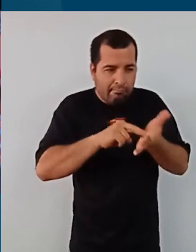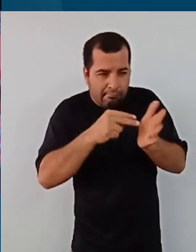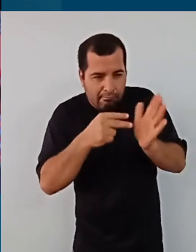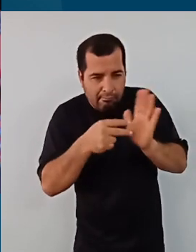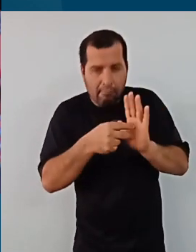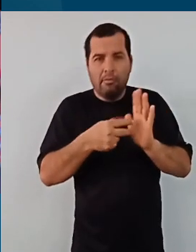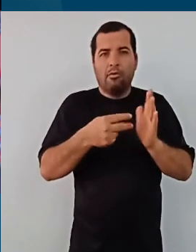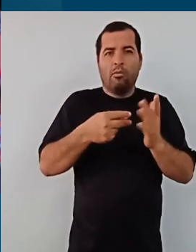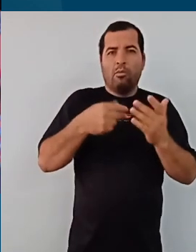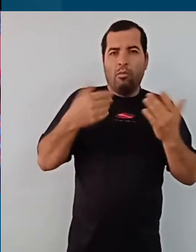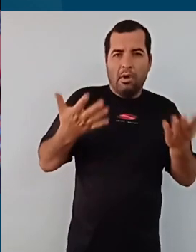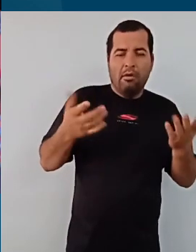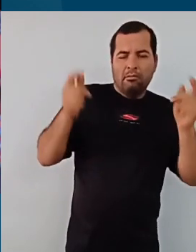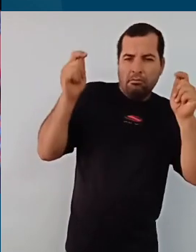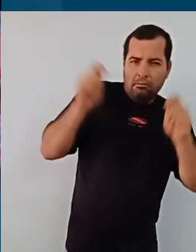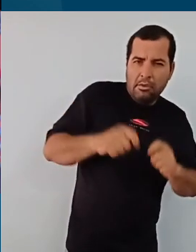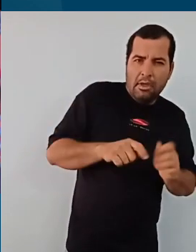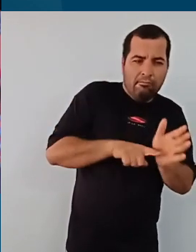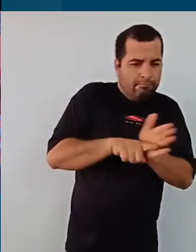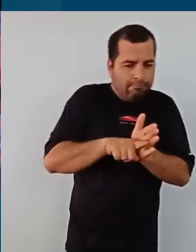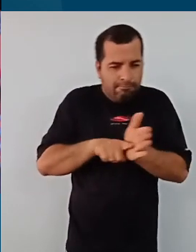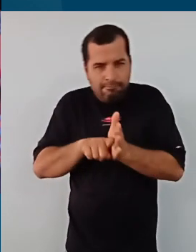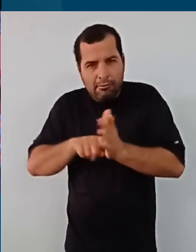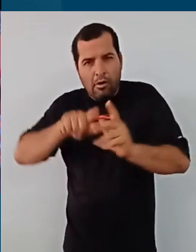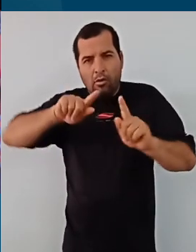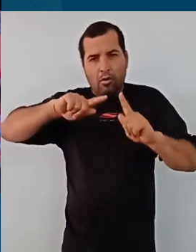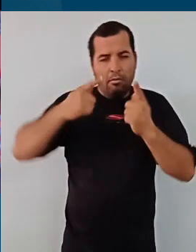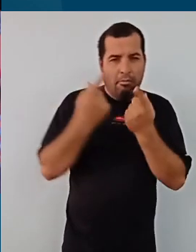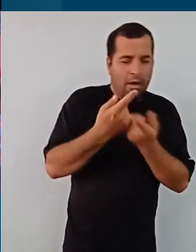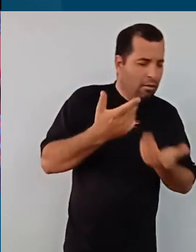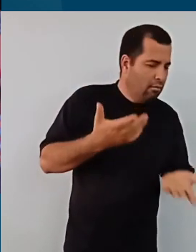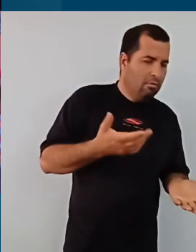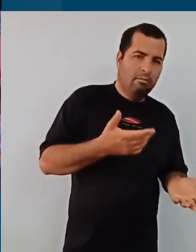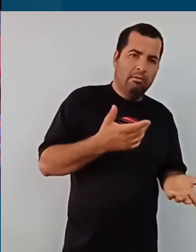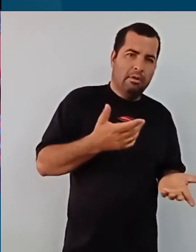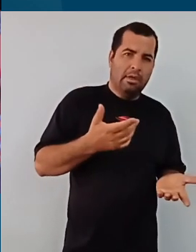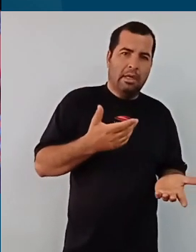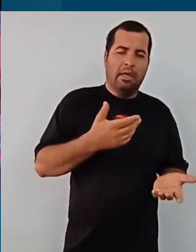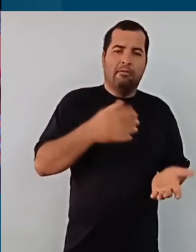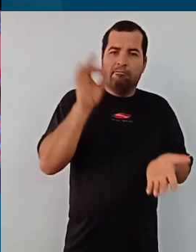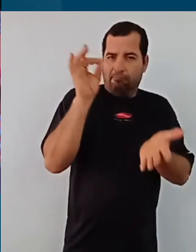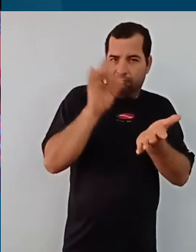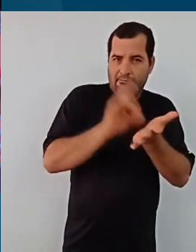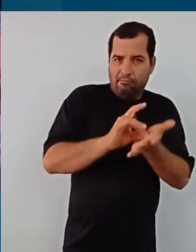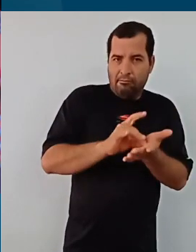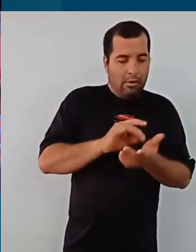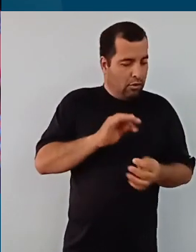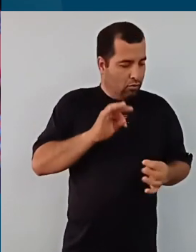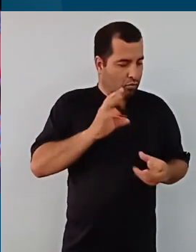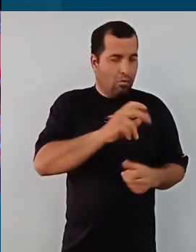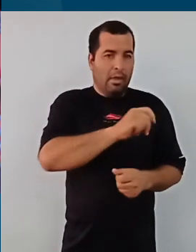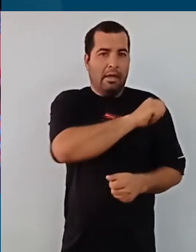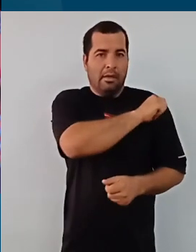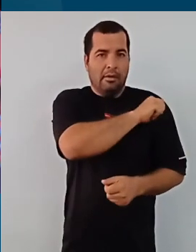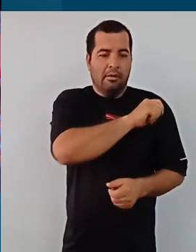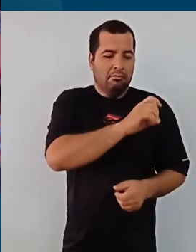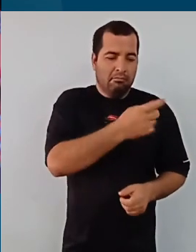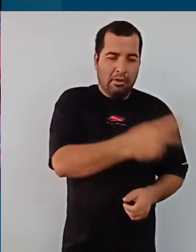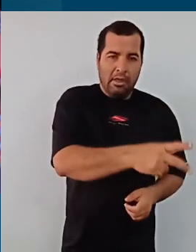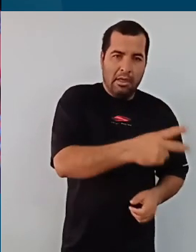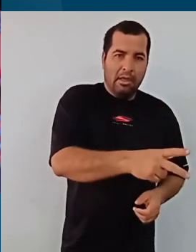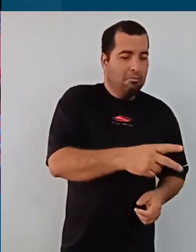meio dos quais eles são possibilitados a fazer análise global da realidade, e com isso os educandos constituem os seus